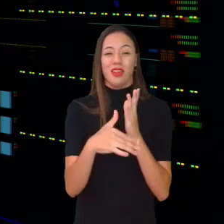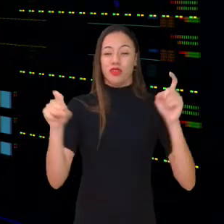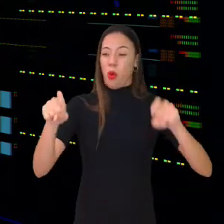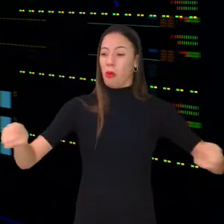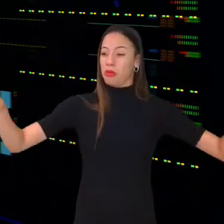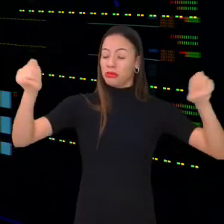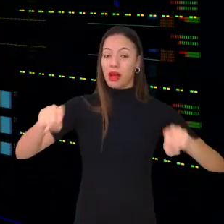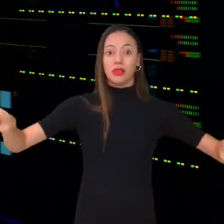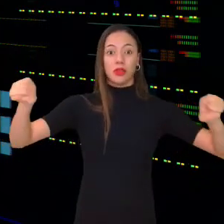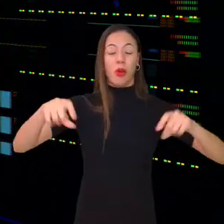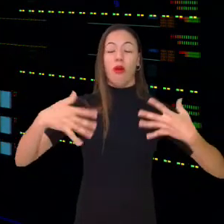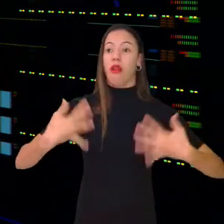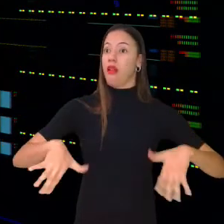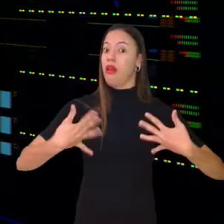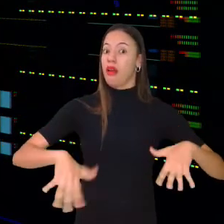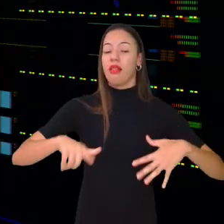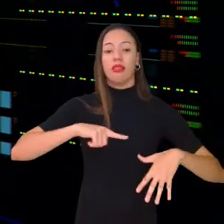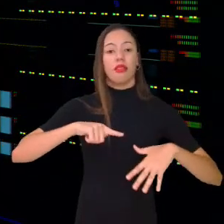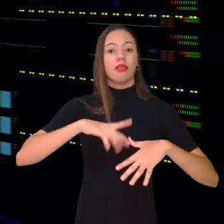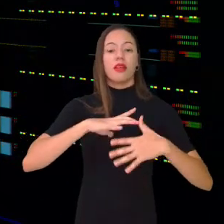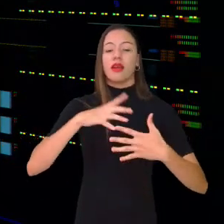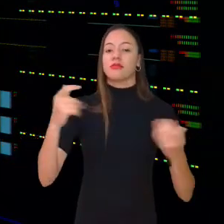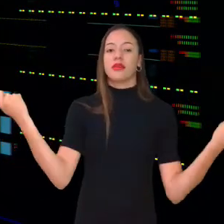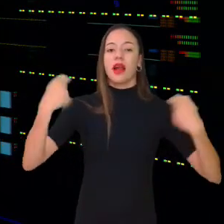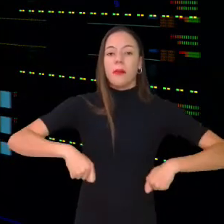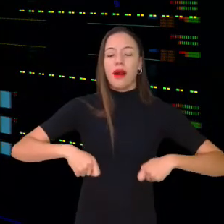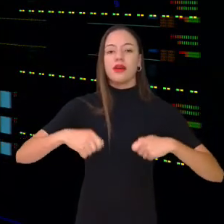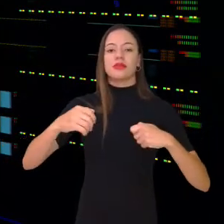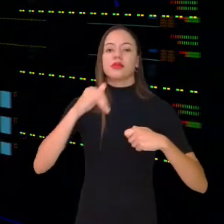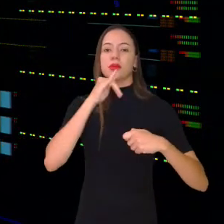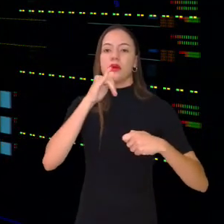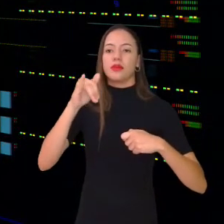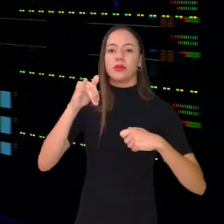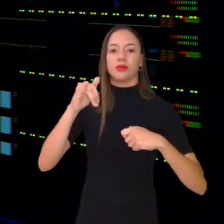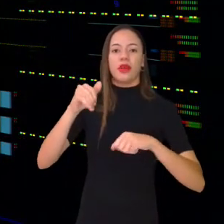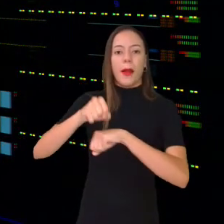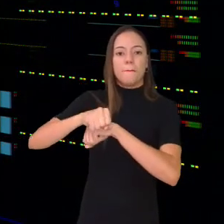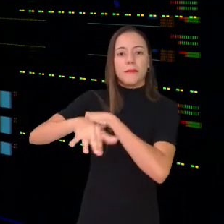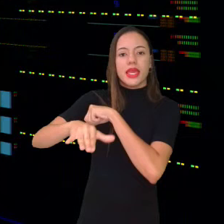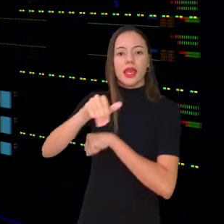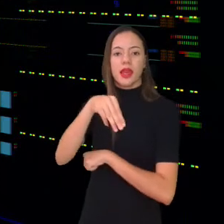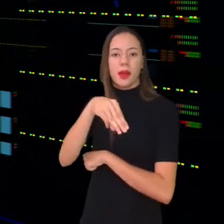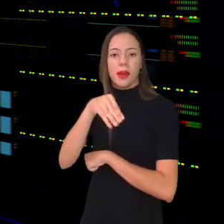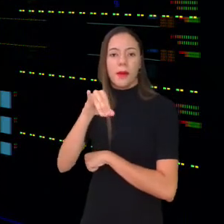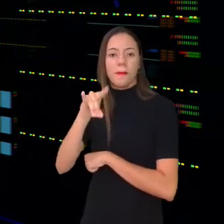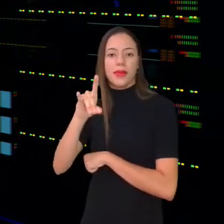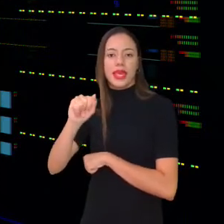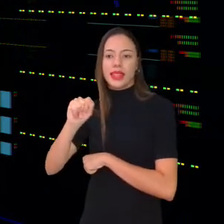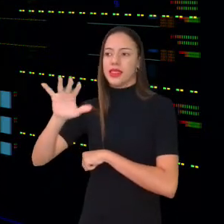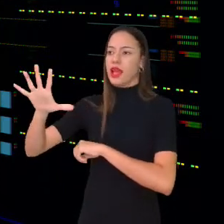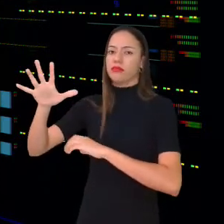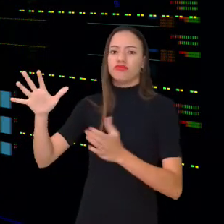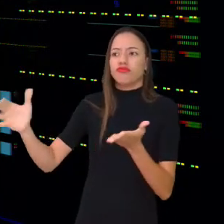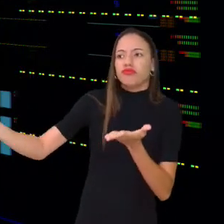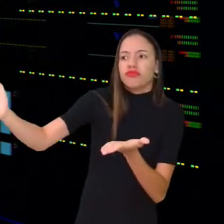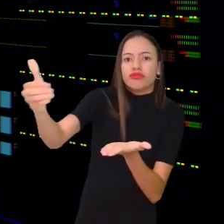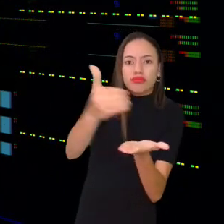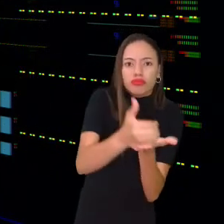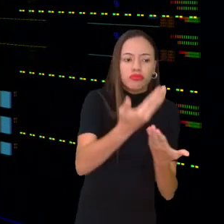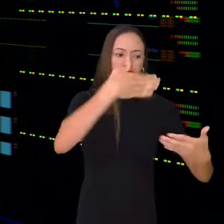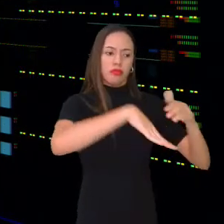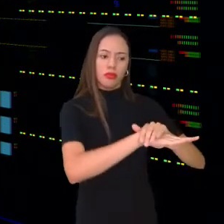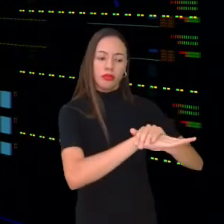supercomputadores que eles têm a capacidade de armazenar todas essas mídias e, além de armazenar, eles têm a capacidade